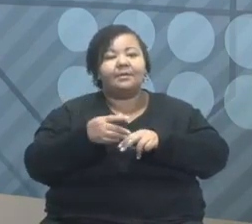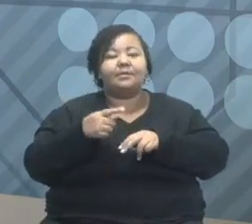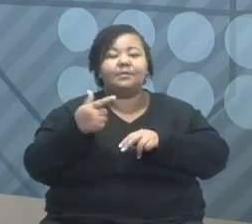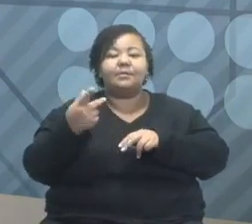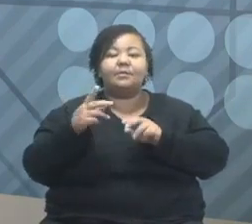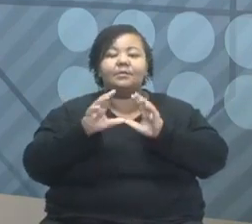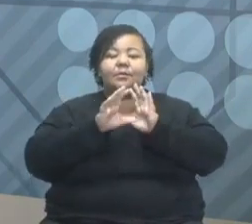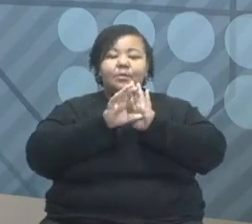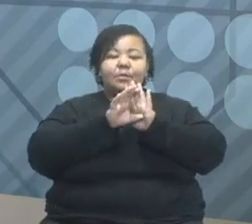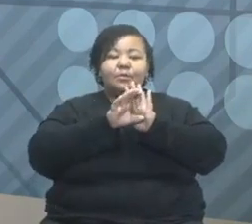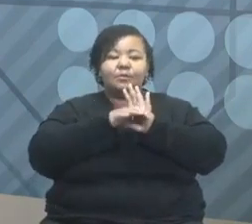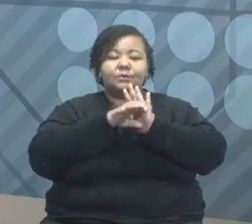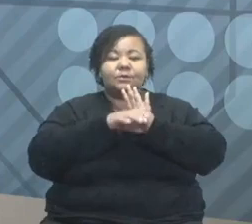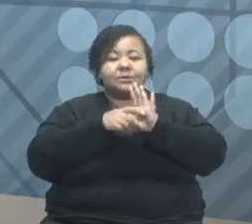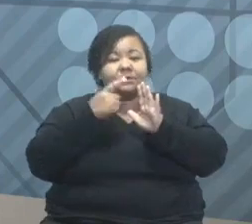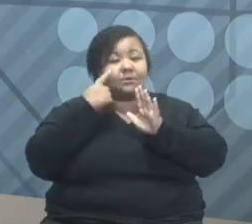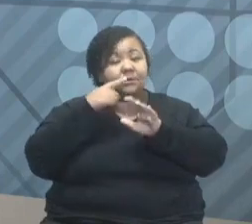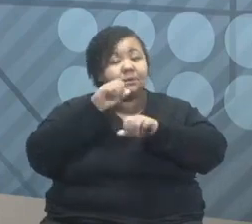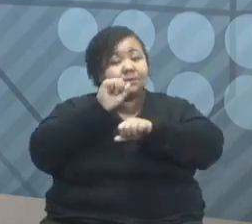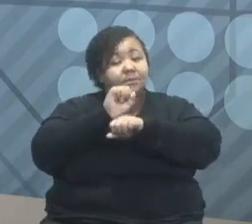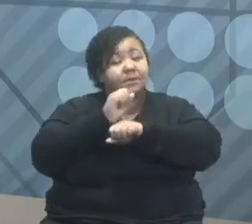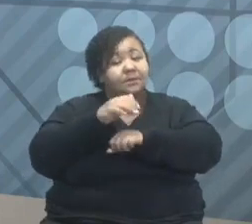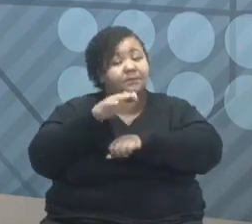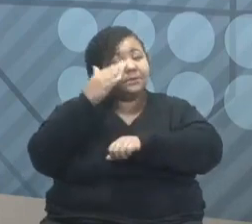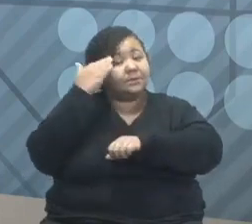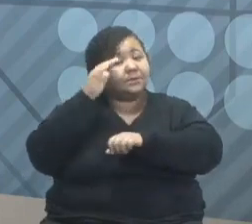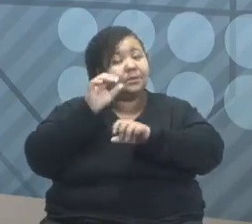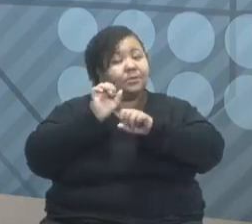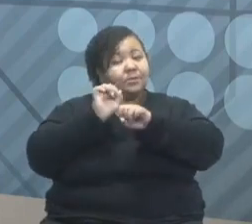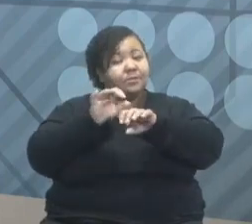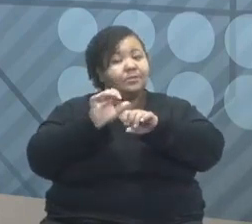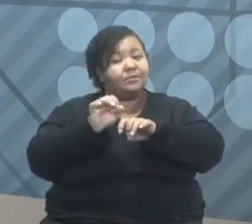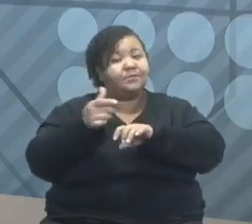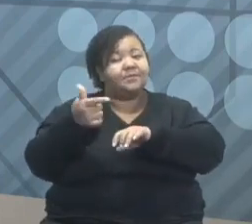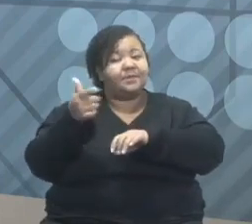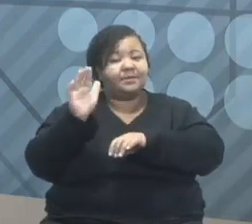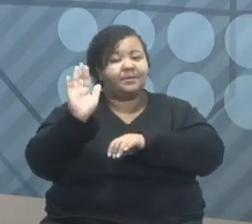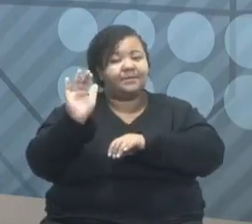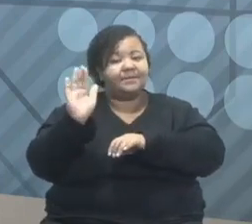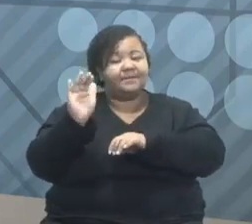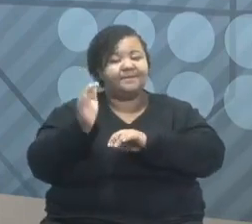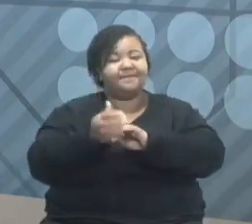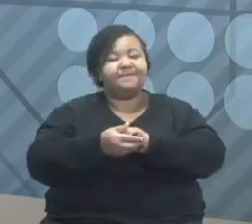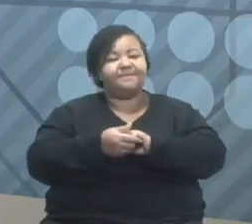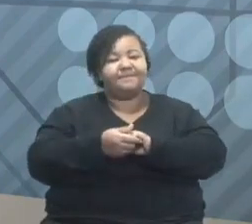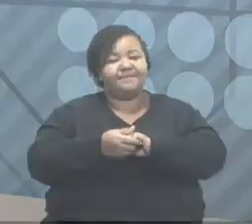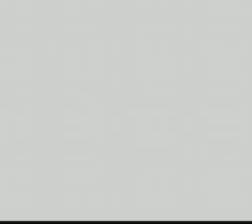conceitos e espero que você tenha entendido o que eu trouxe a você. Até a nossa próxima aula.